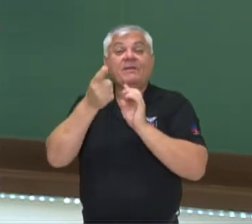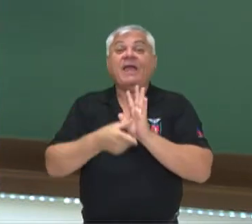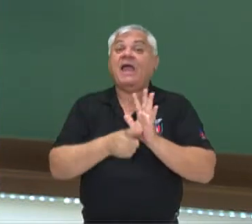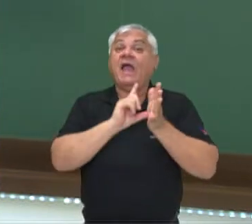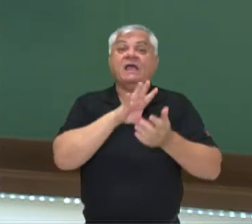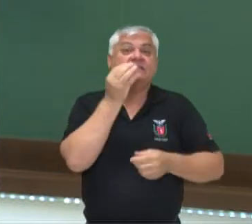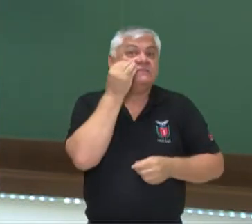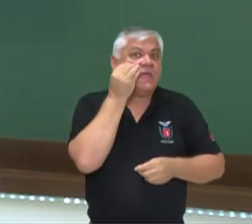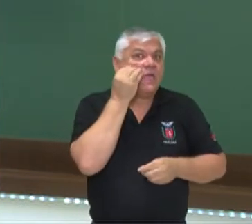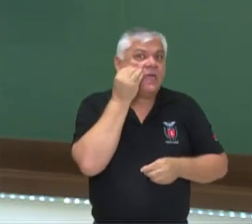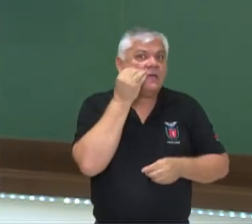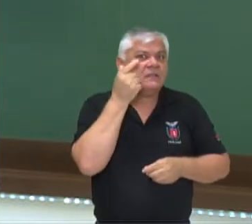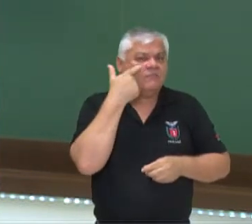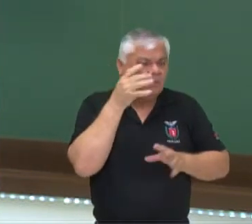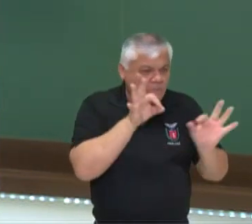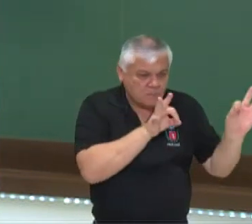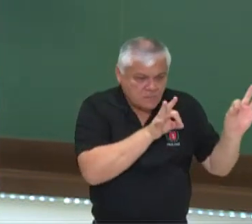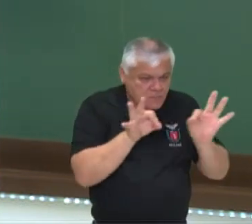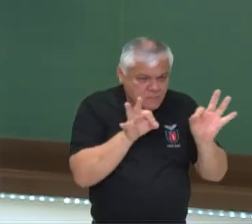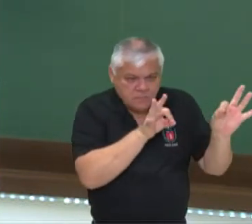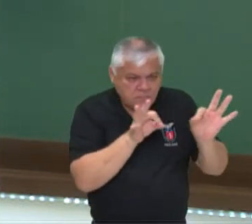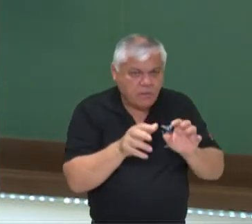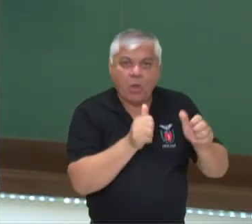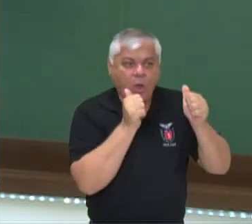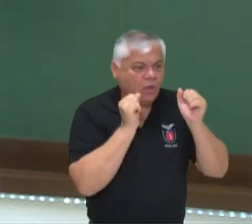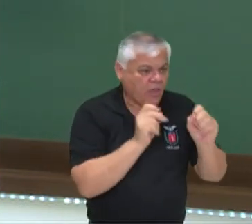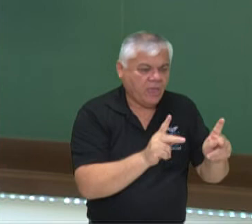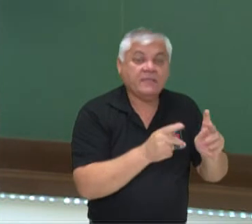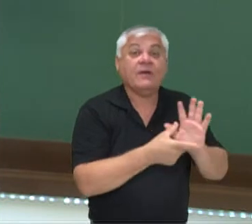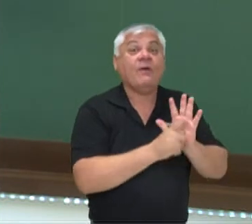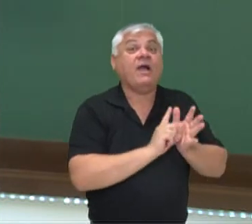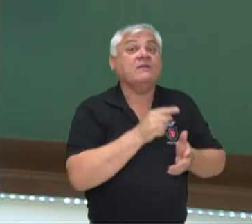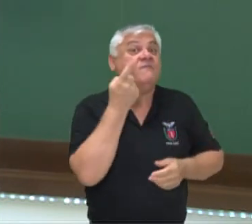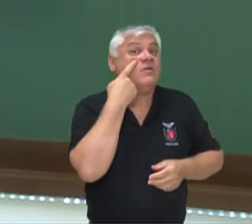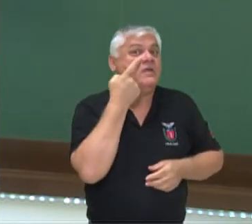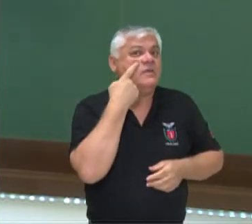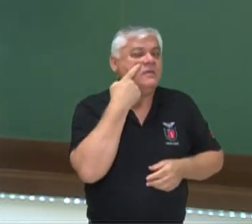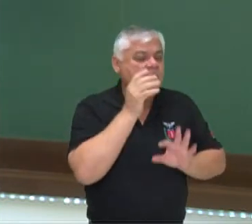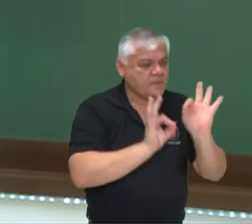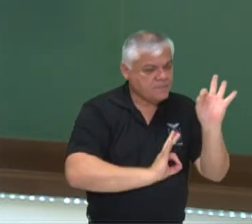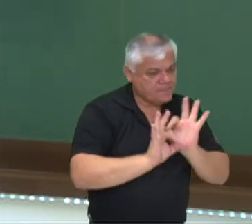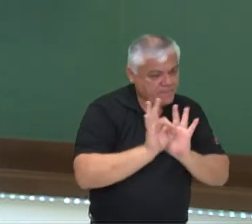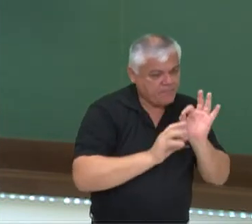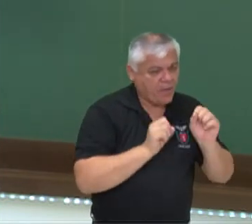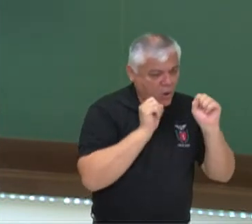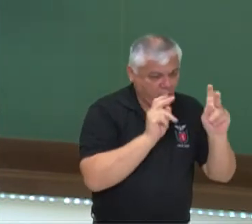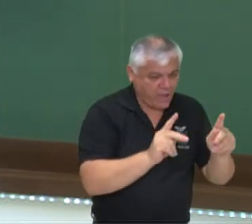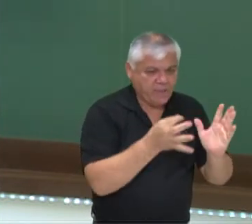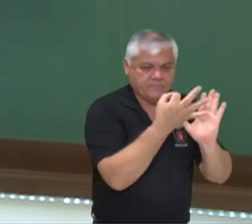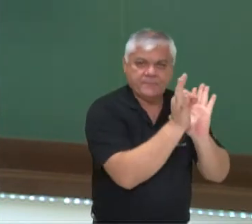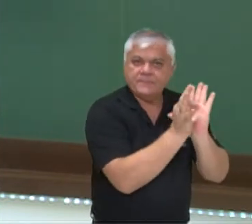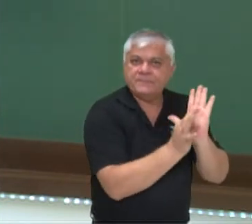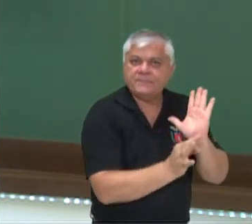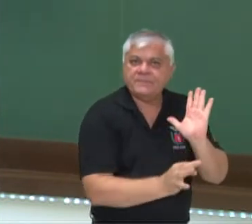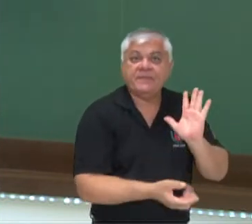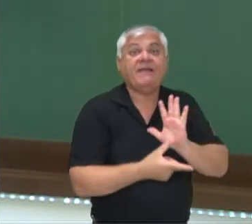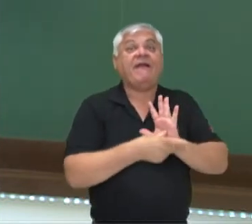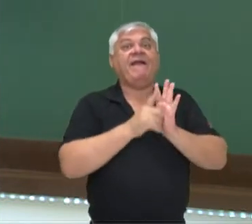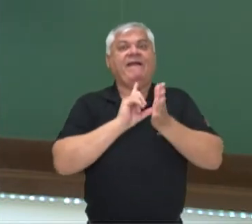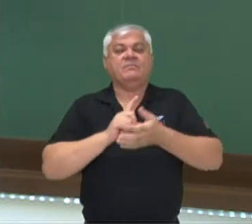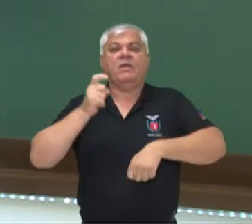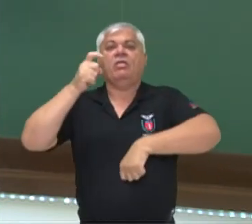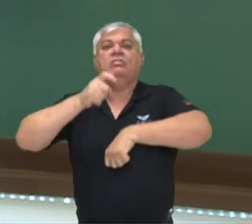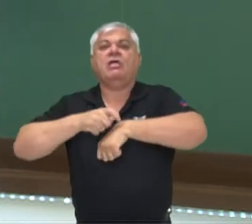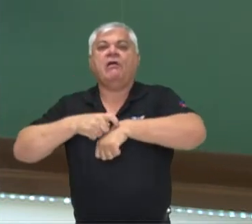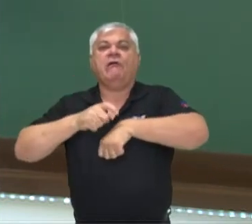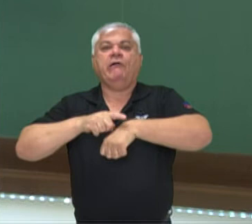antes de reproduzi-la, né? Você não quer passar por um momento de tensão ali na hora de apresentar um trabalho, você preparou uma apresentação